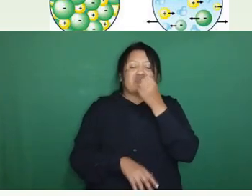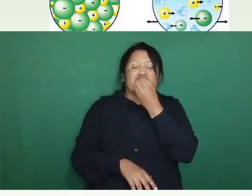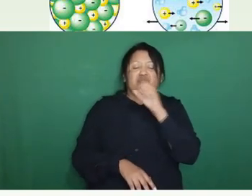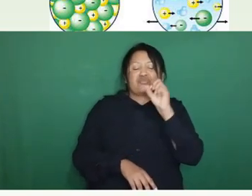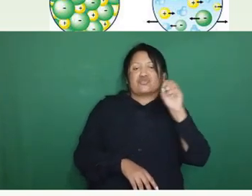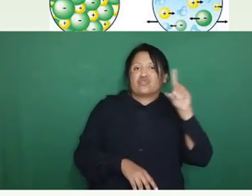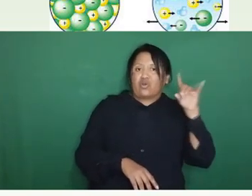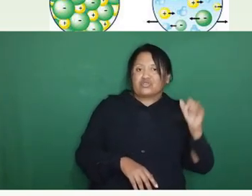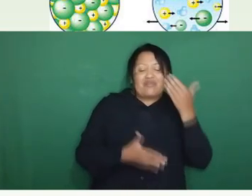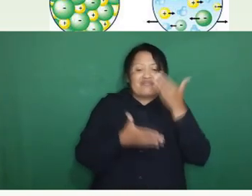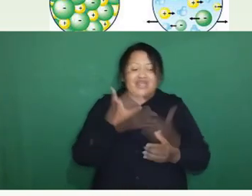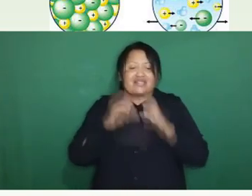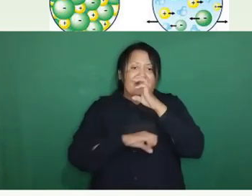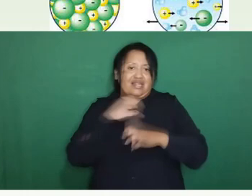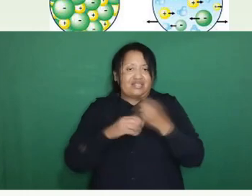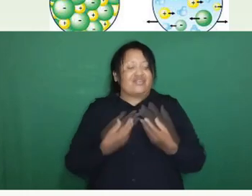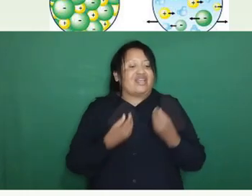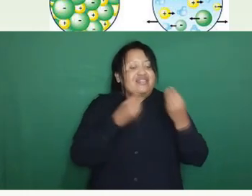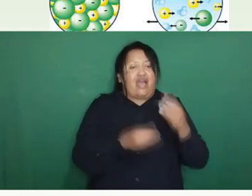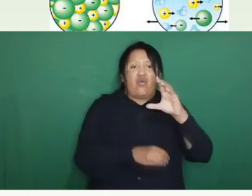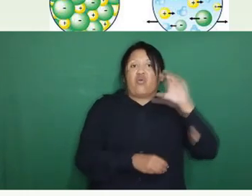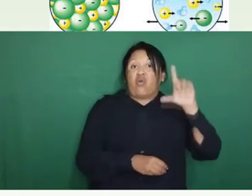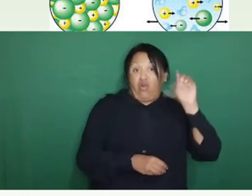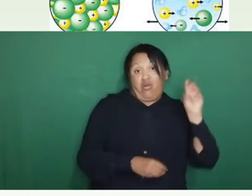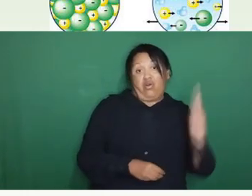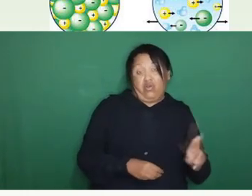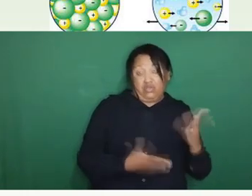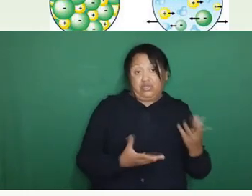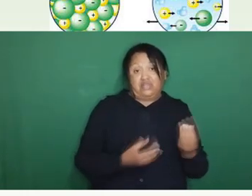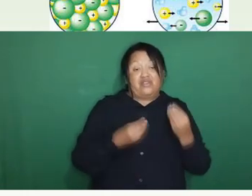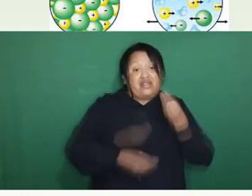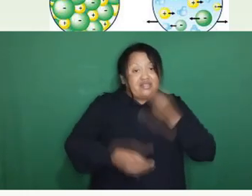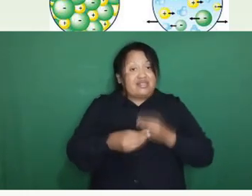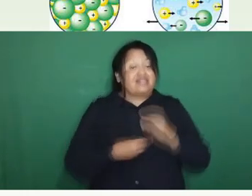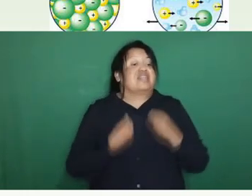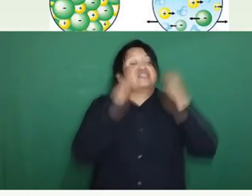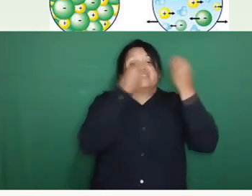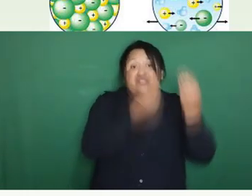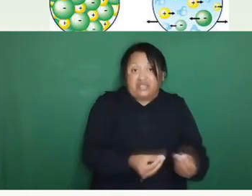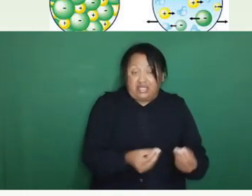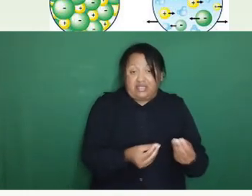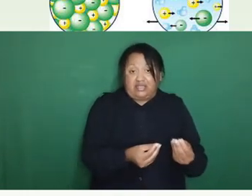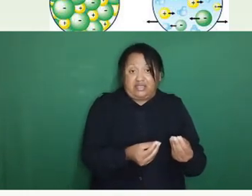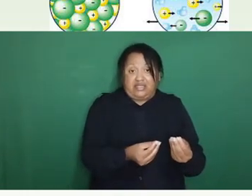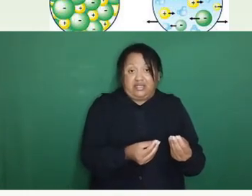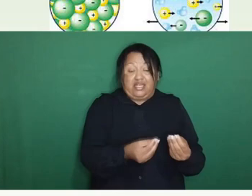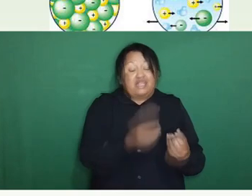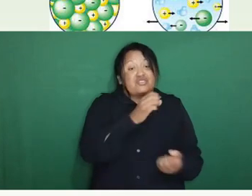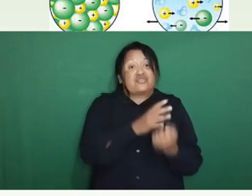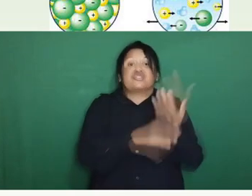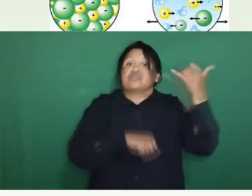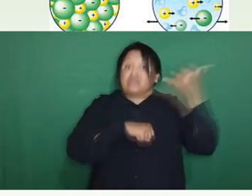elétron ele vai ceder para o cloro né transferir para o cloro né formando os íons